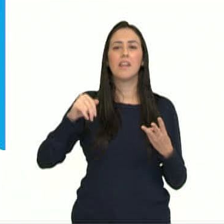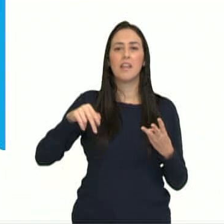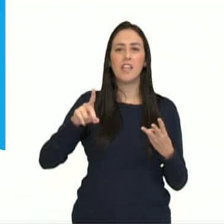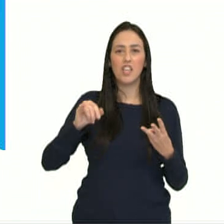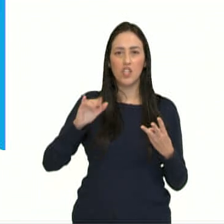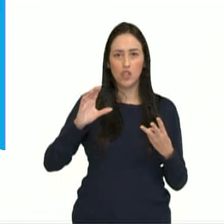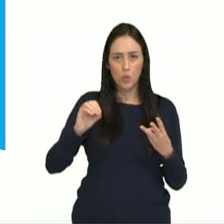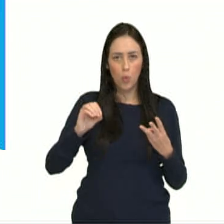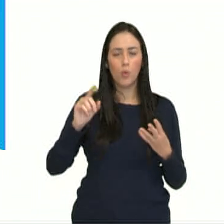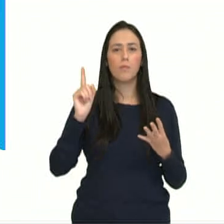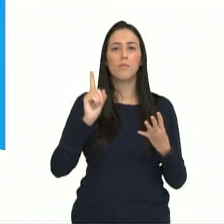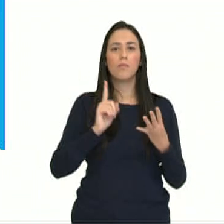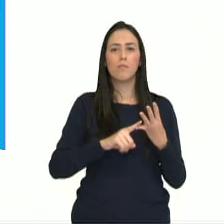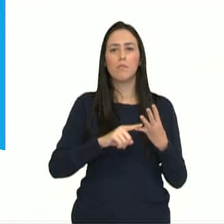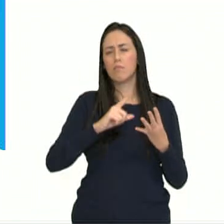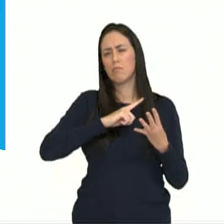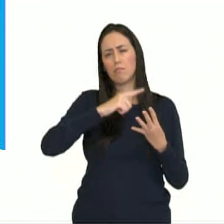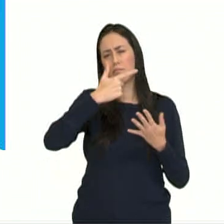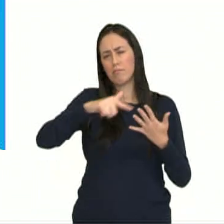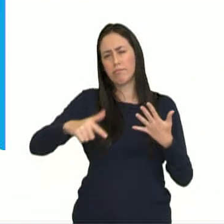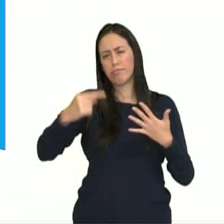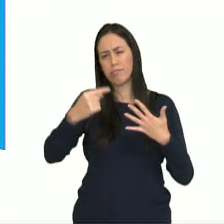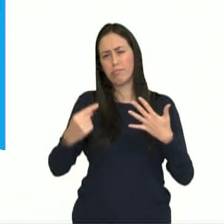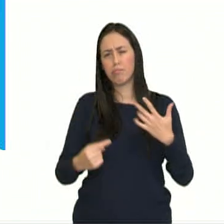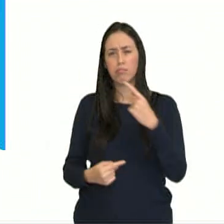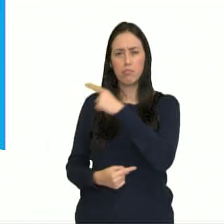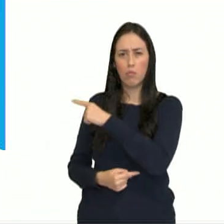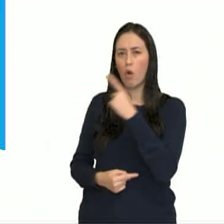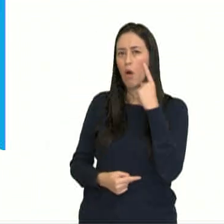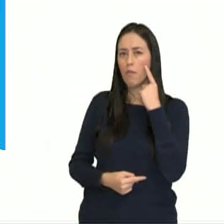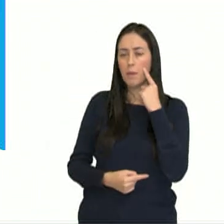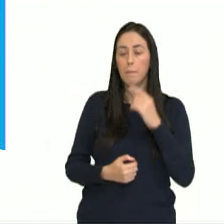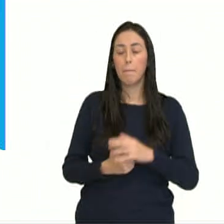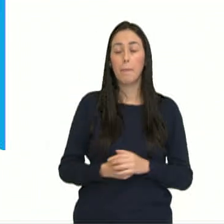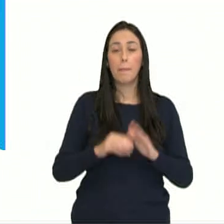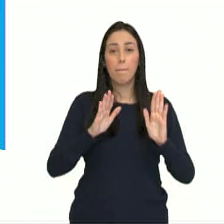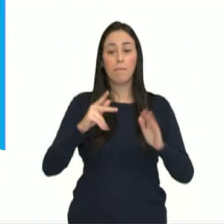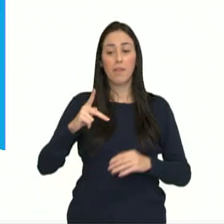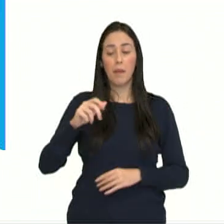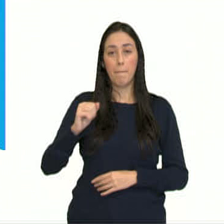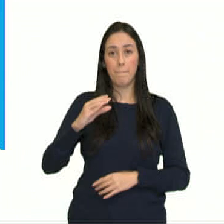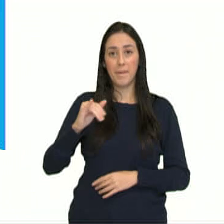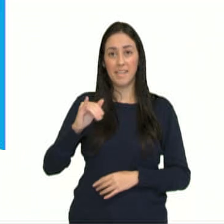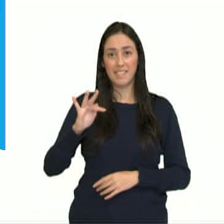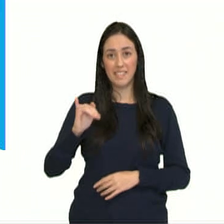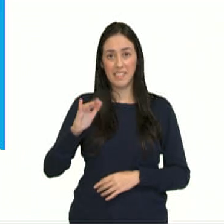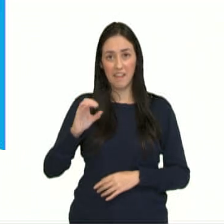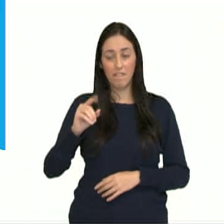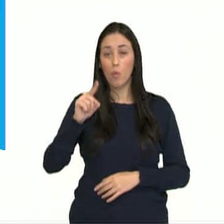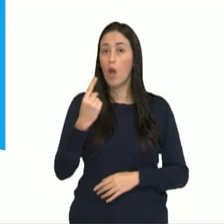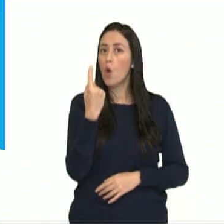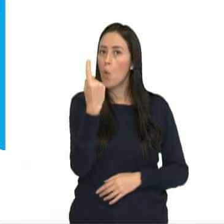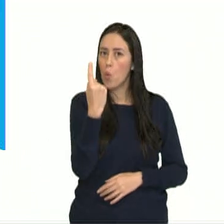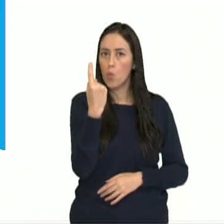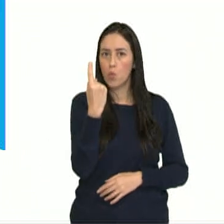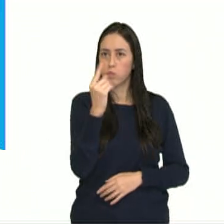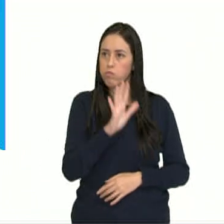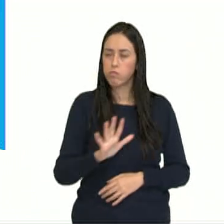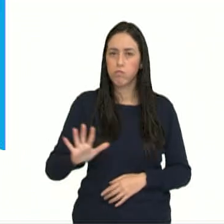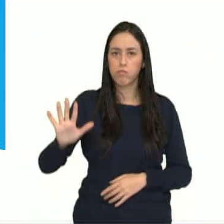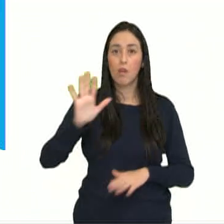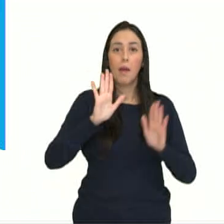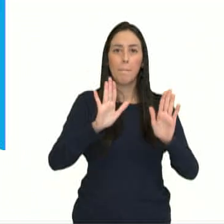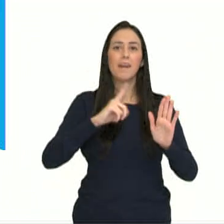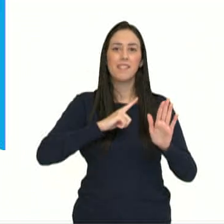e o Oceano Glacial Antártico. Lembrando que o Oceano Pacífico é um oceano só, porém ele